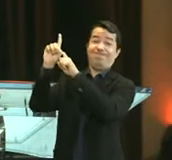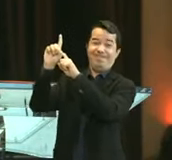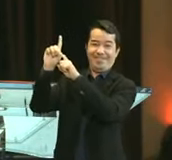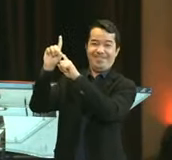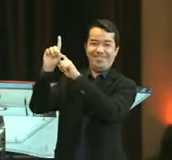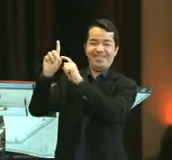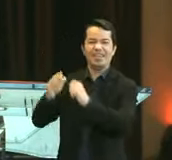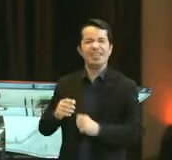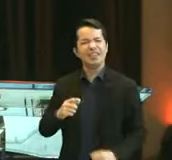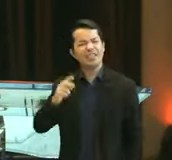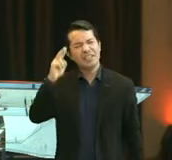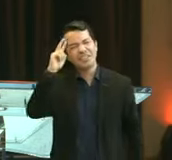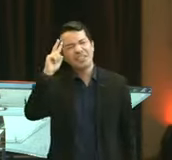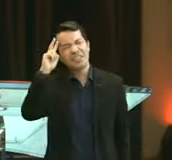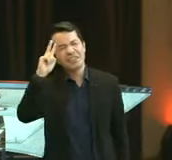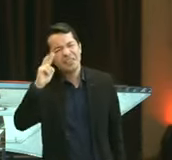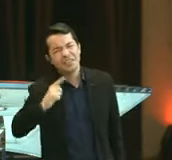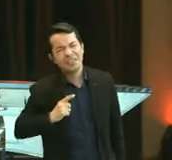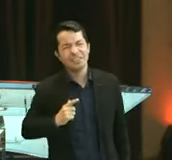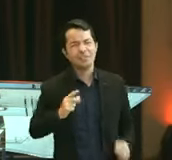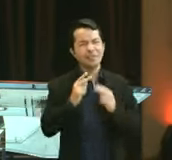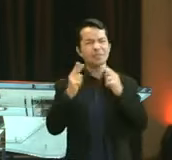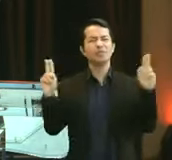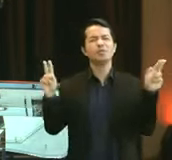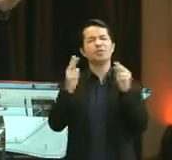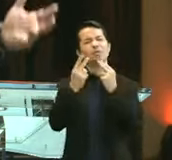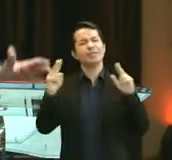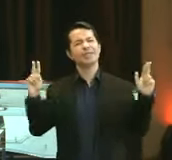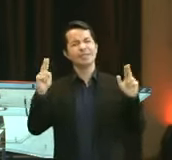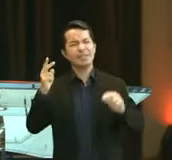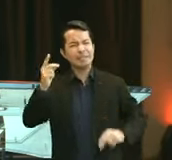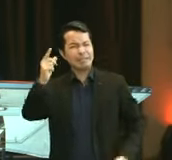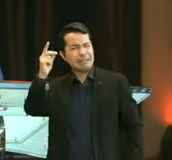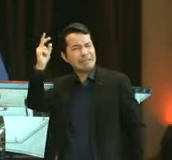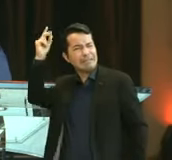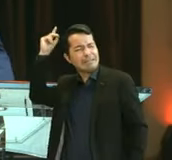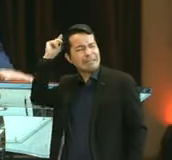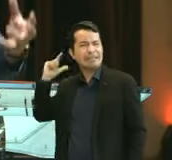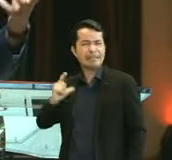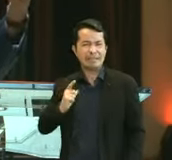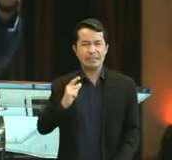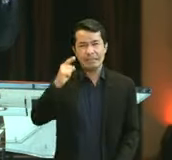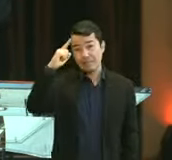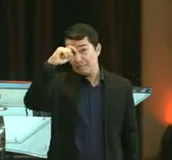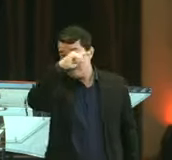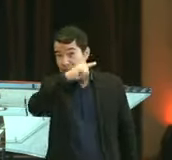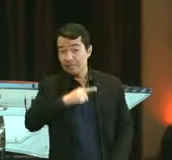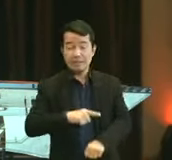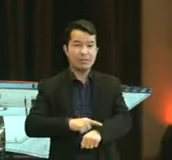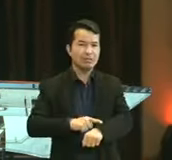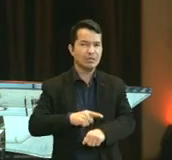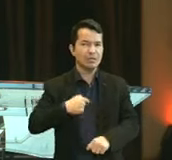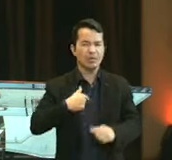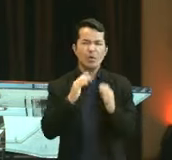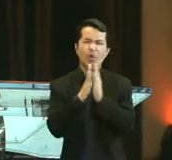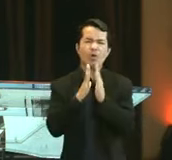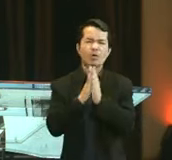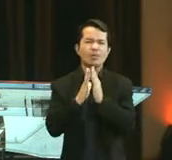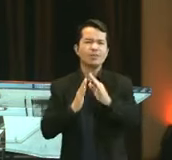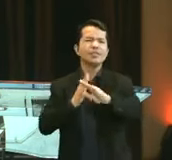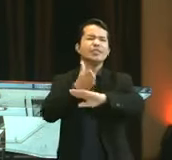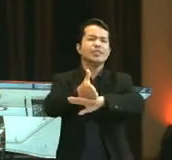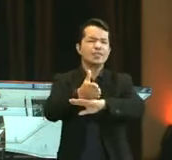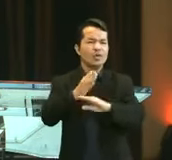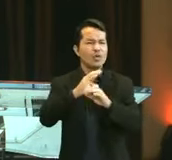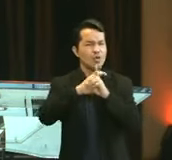maneira marcou a minha vida. Um tempo de muita dificuldade, eu orando, entrei num culto e essa